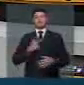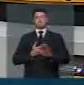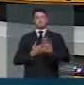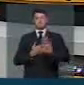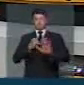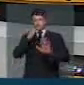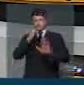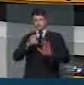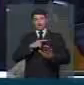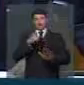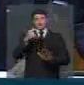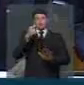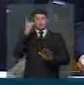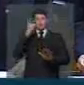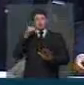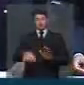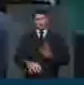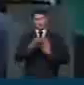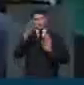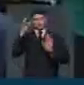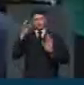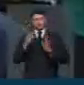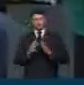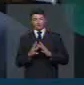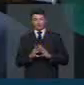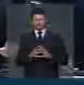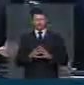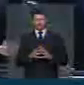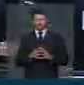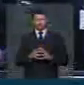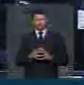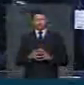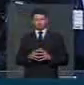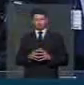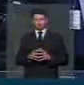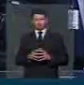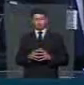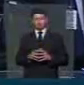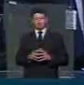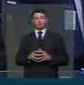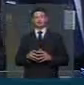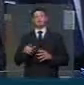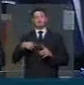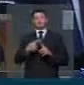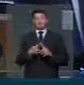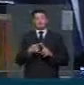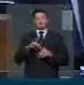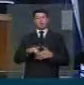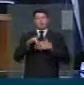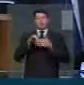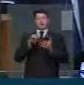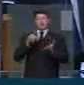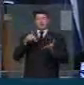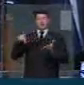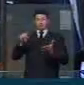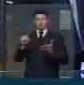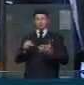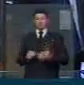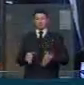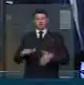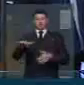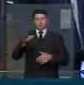sete companheiros inscritos para fazer um breve registro, mas são sete, né? E temos o líder Rubens Bueno inscrito. Então, eu chamo para a